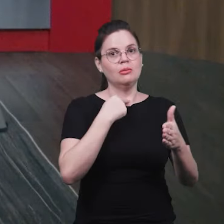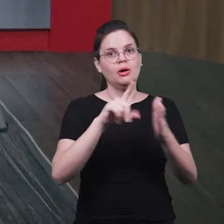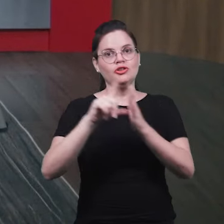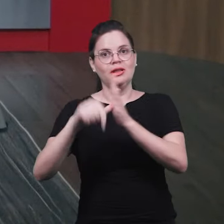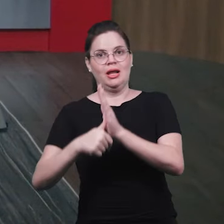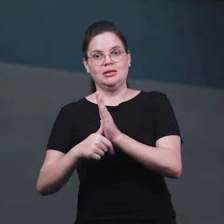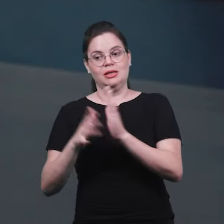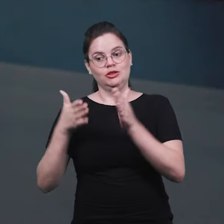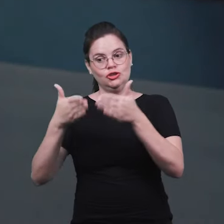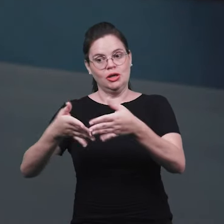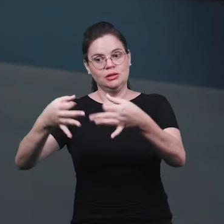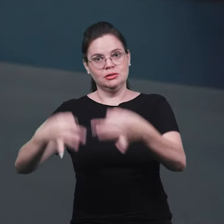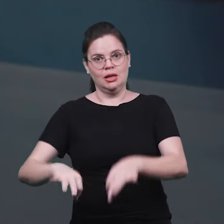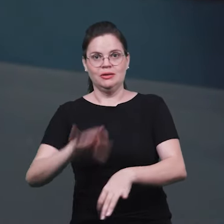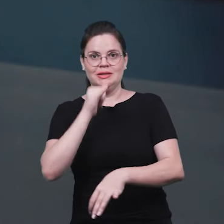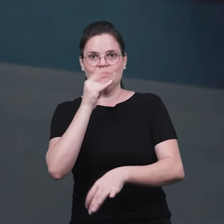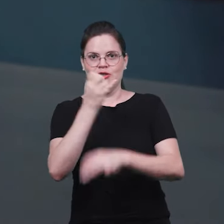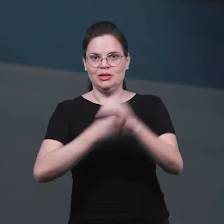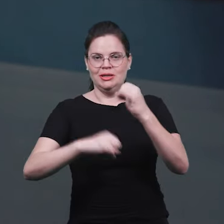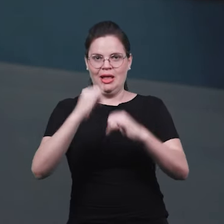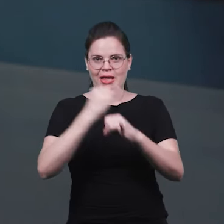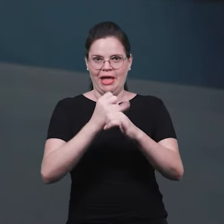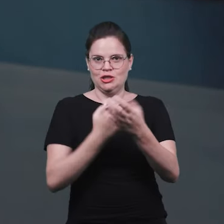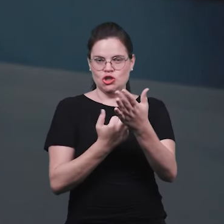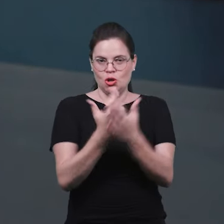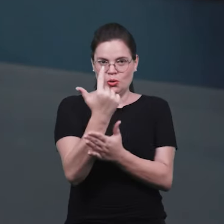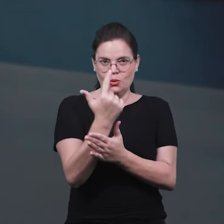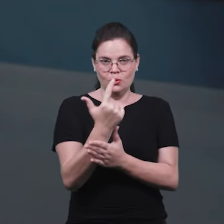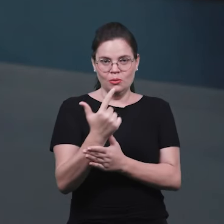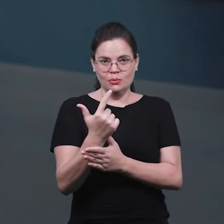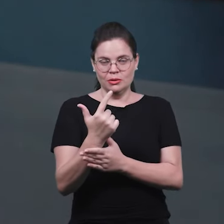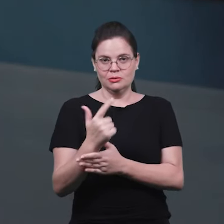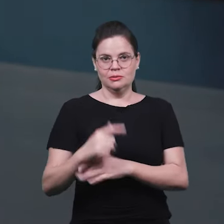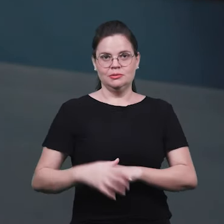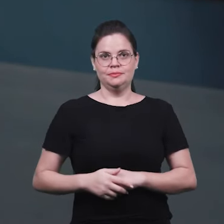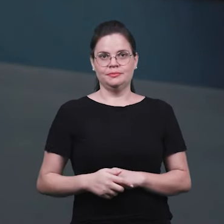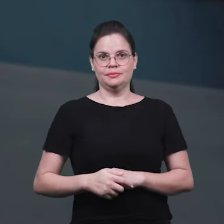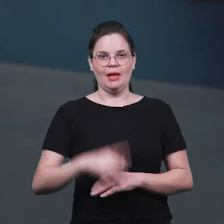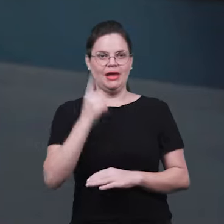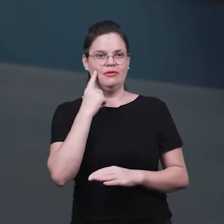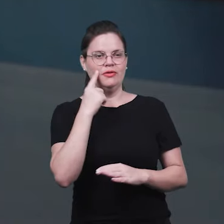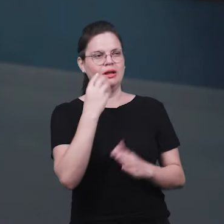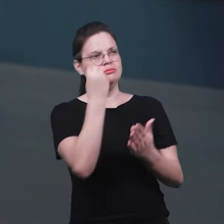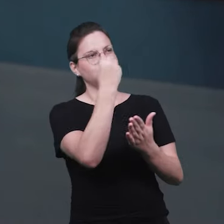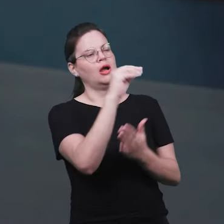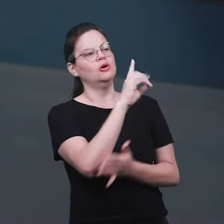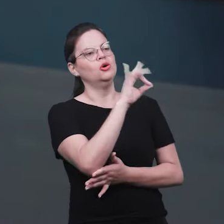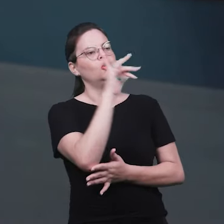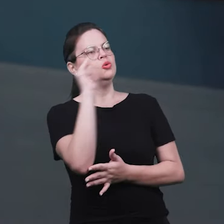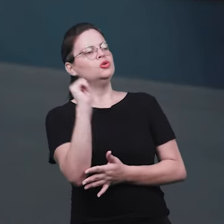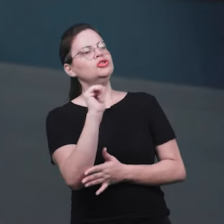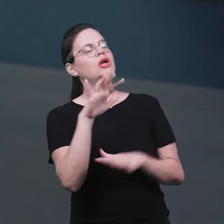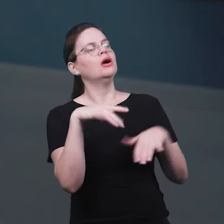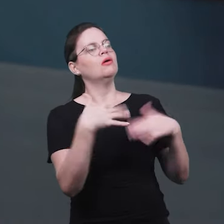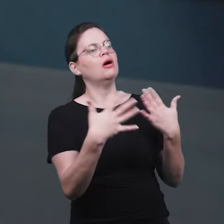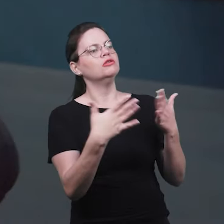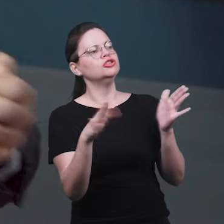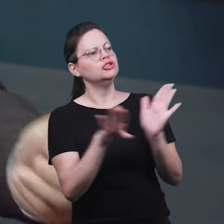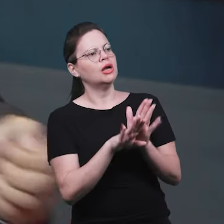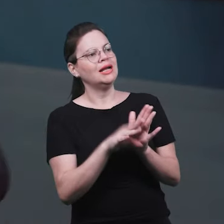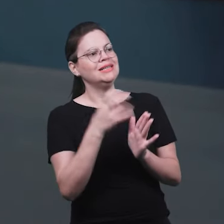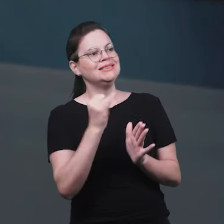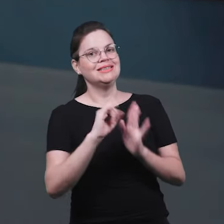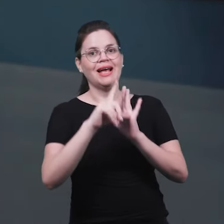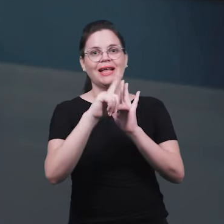você compra algo pela internet e você tem uma previsão de entrega e quando atrasa um dia, já se começa a